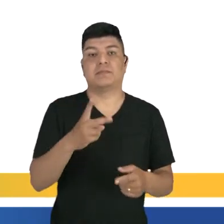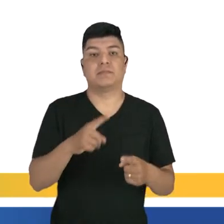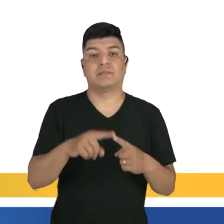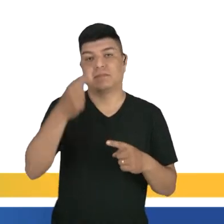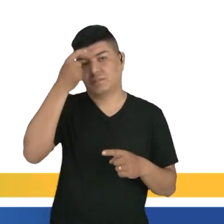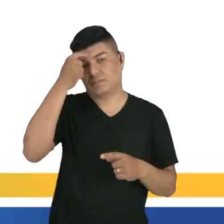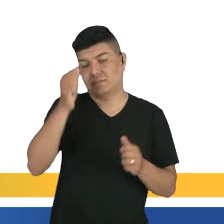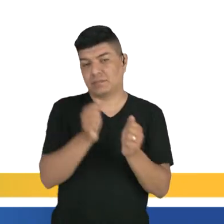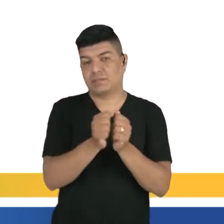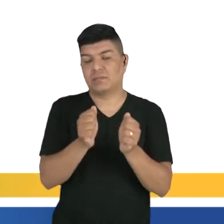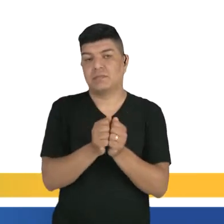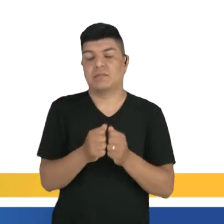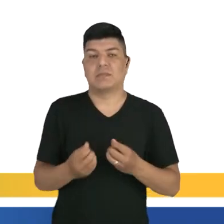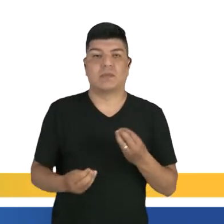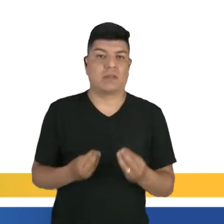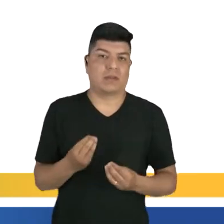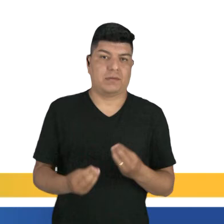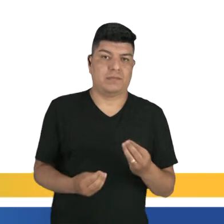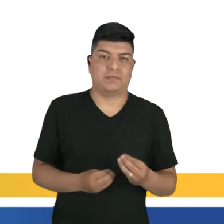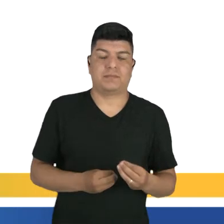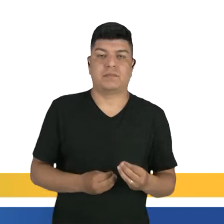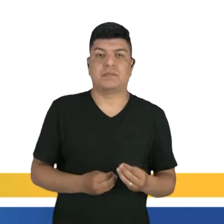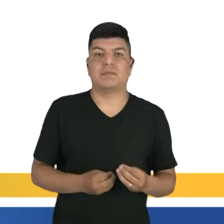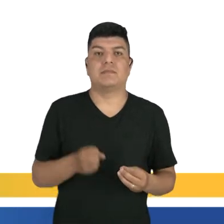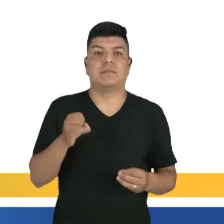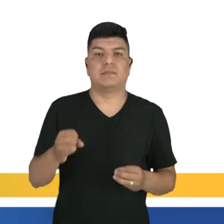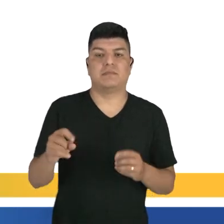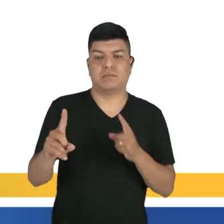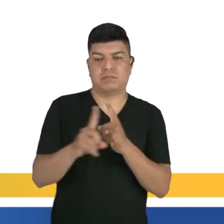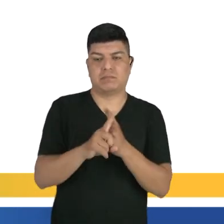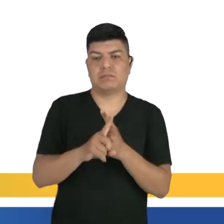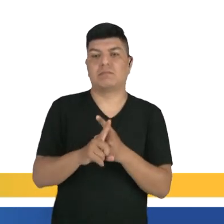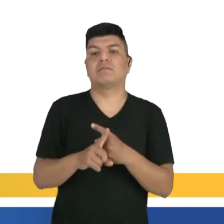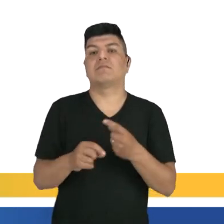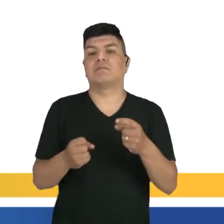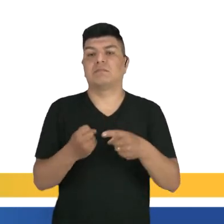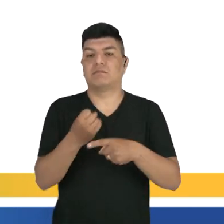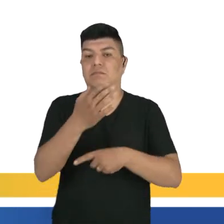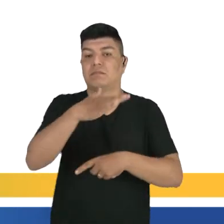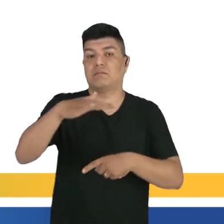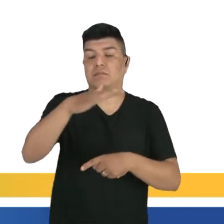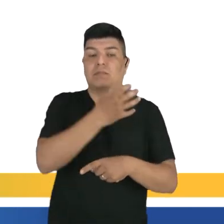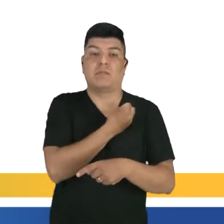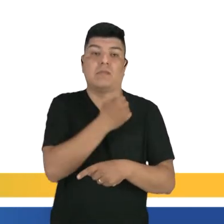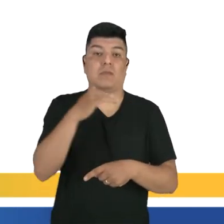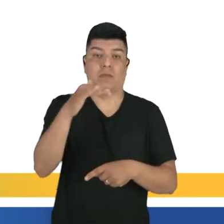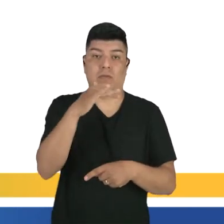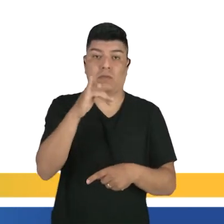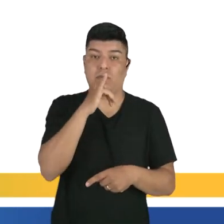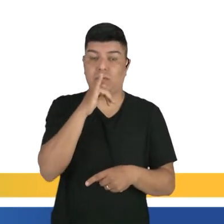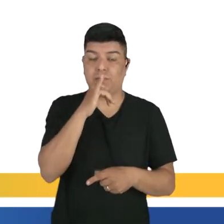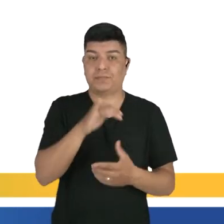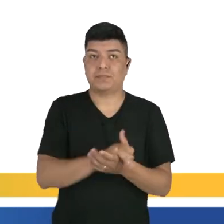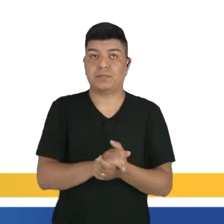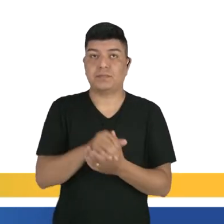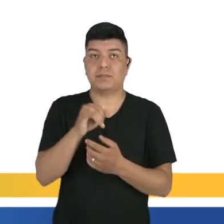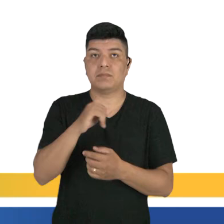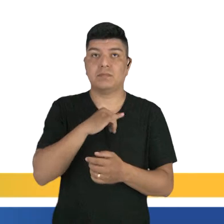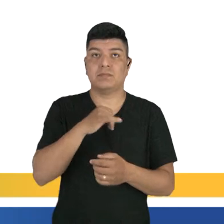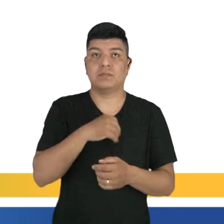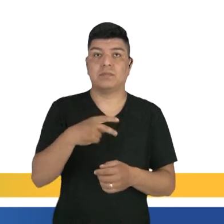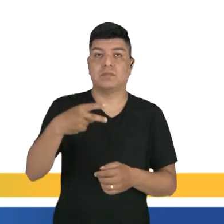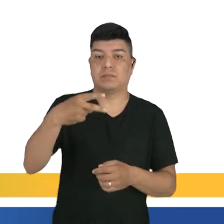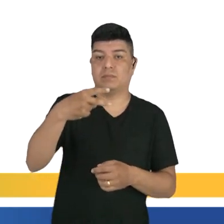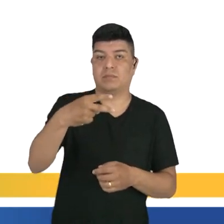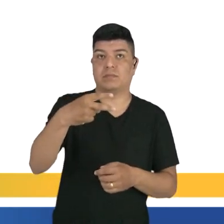Agora pensa comigo no seguinte, e se a gente se deparasse com uma potência com expoente fracionário? Por exemplo, se eu tiver